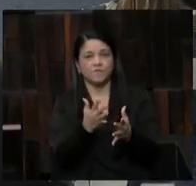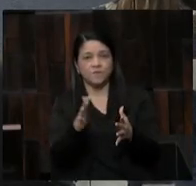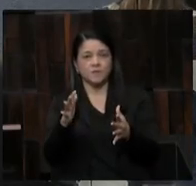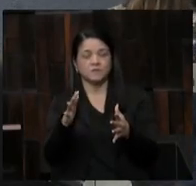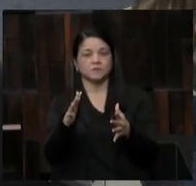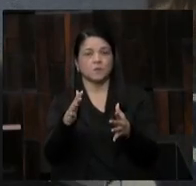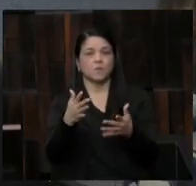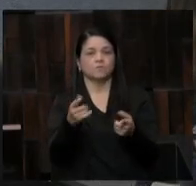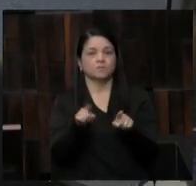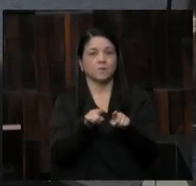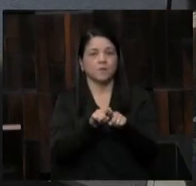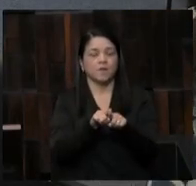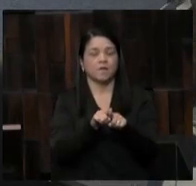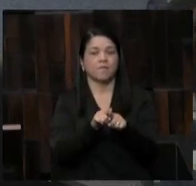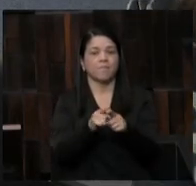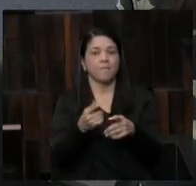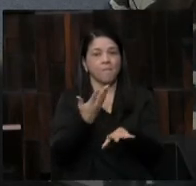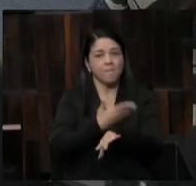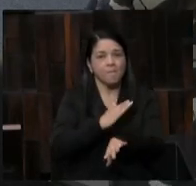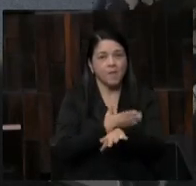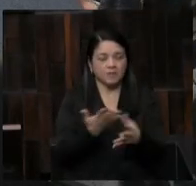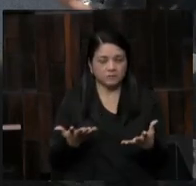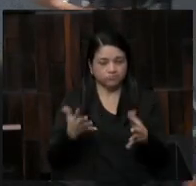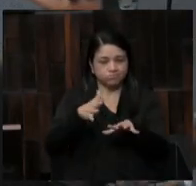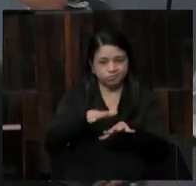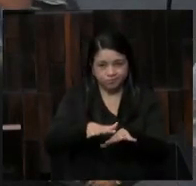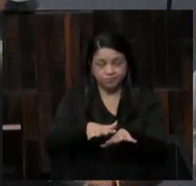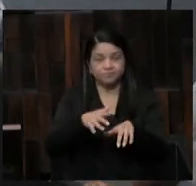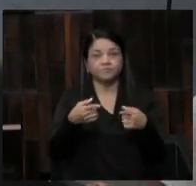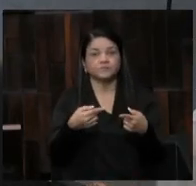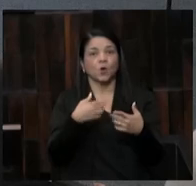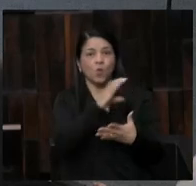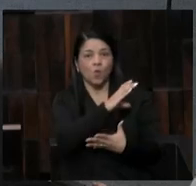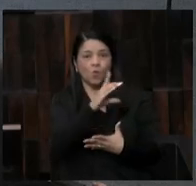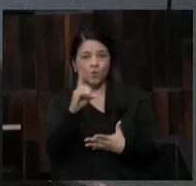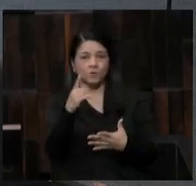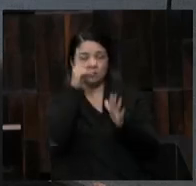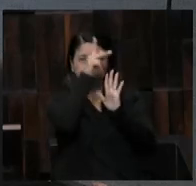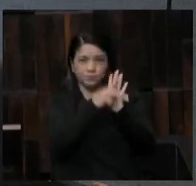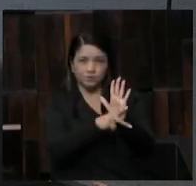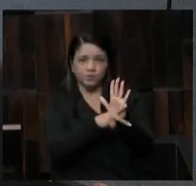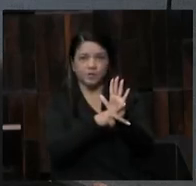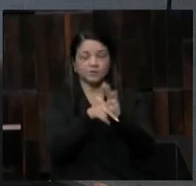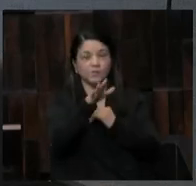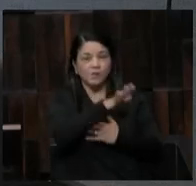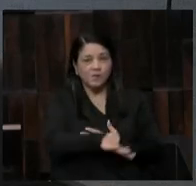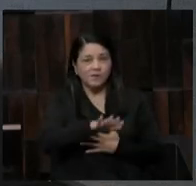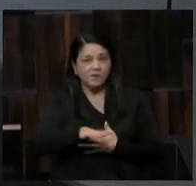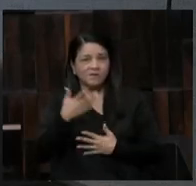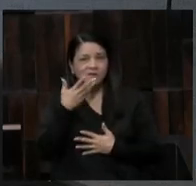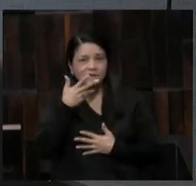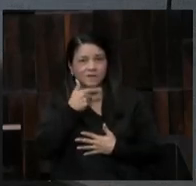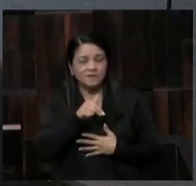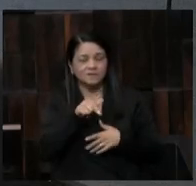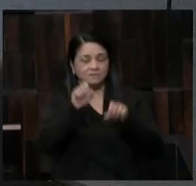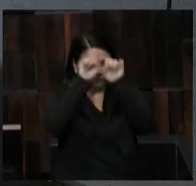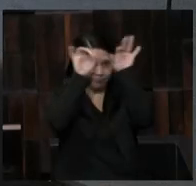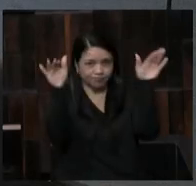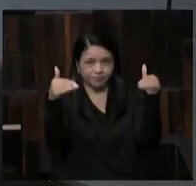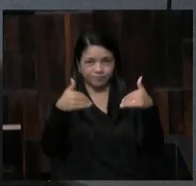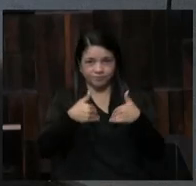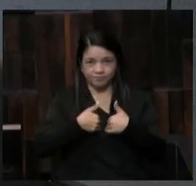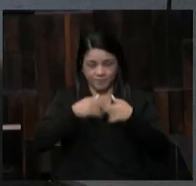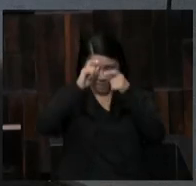e Práticas Integrativas. E coordena o projeto Crianças com Transtorno do Espectro